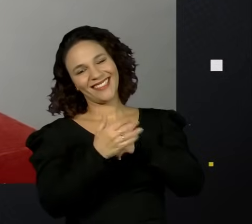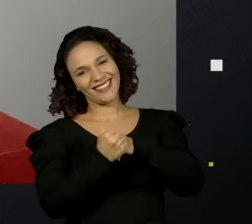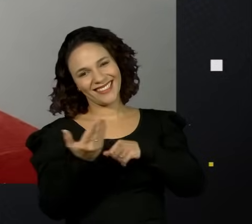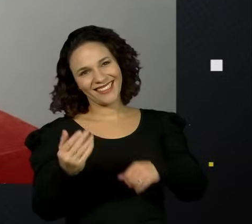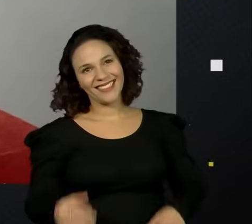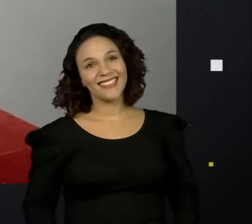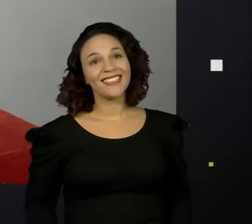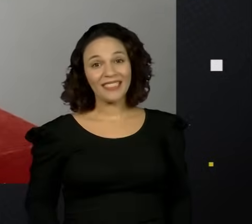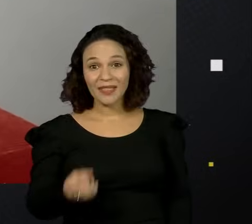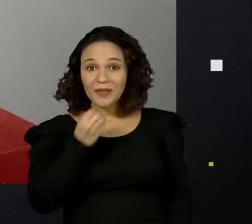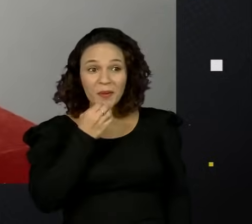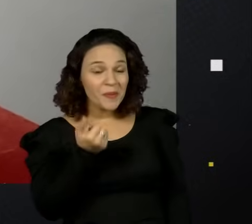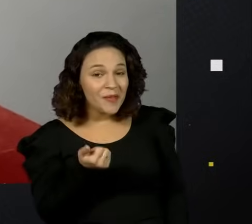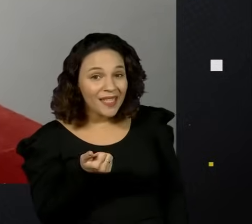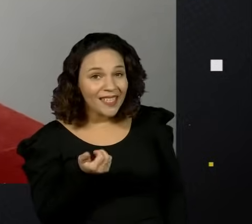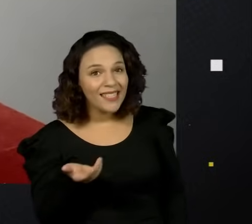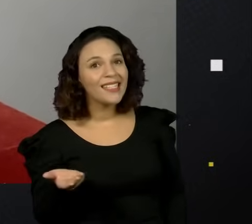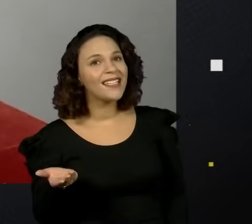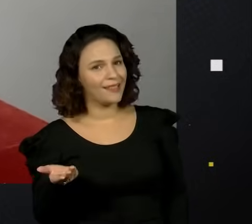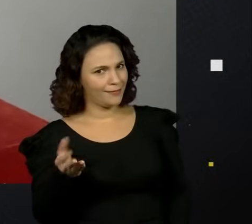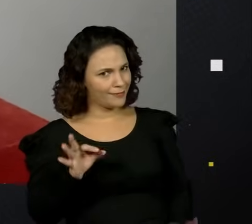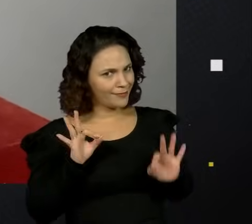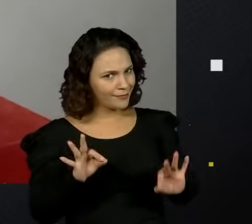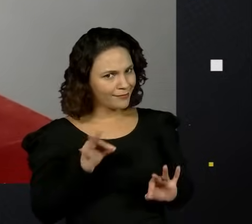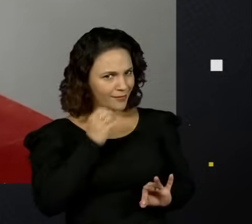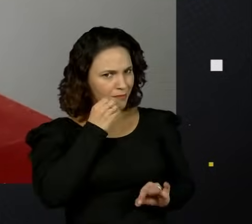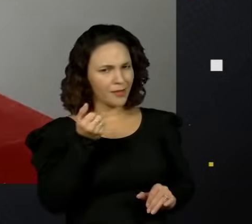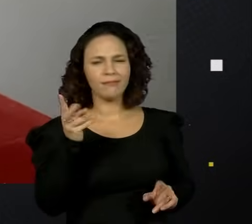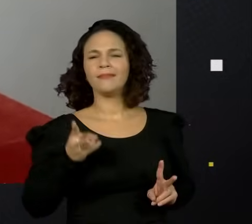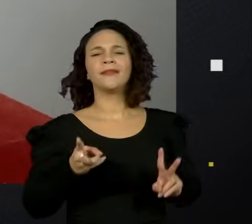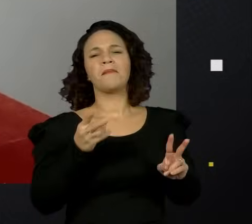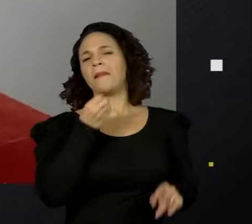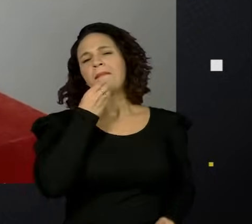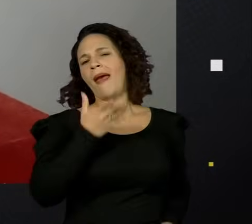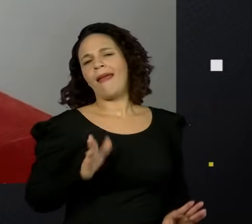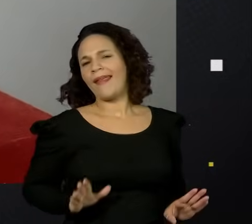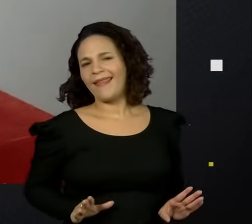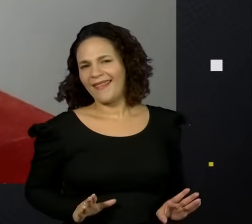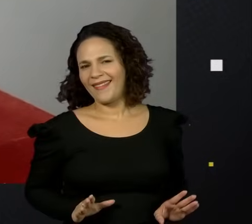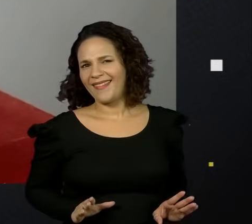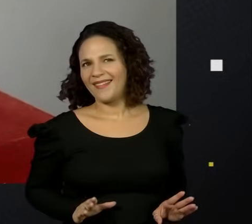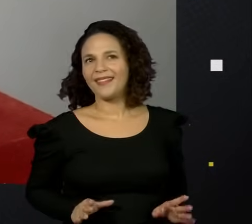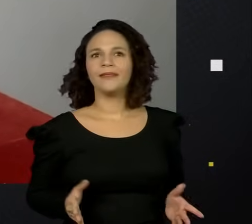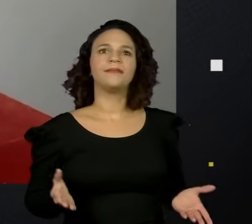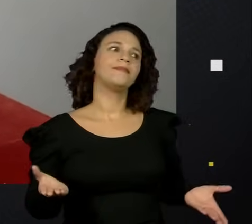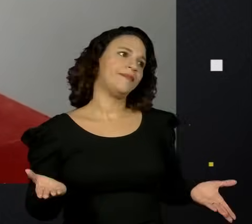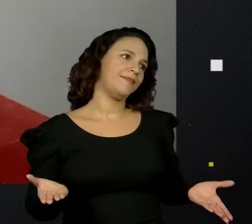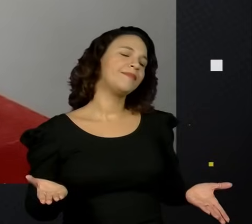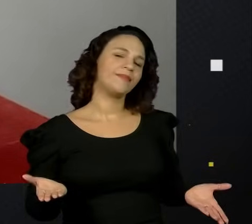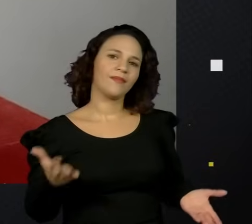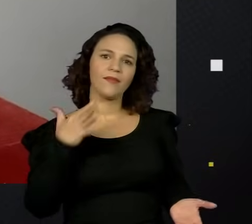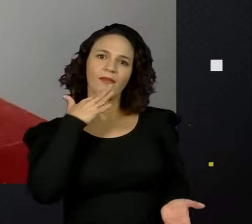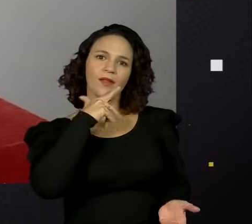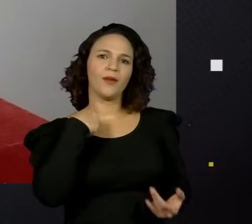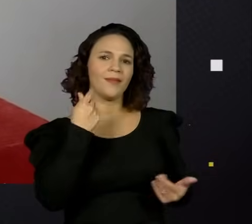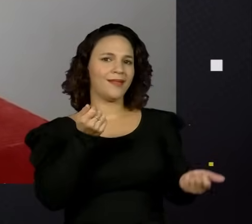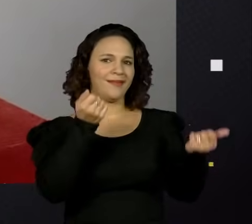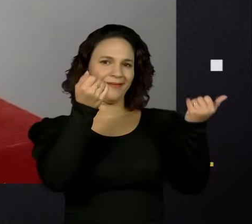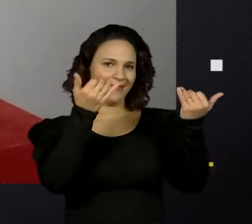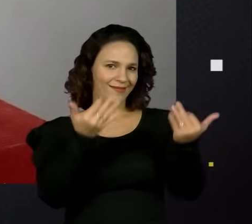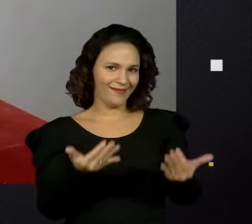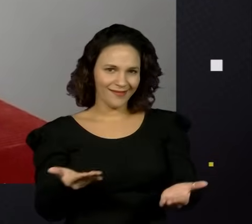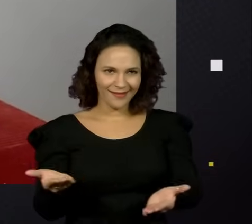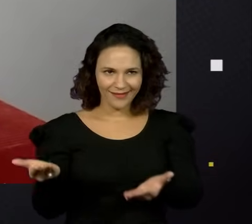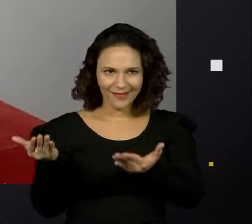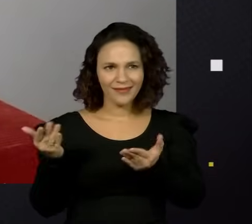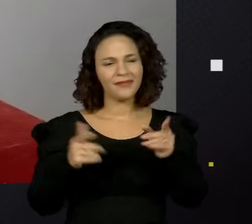Como é que você está? Com certeza bem, porque você está sempre bem. Não podia deixar de falar sobre você, que é